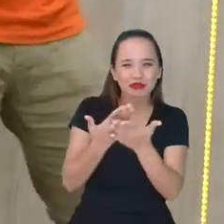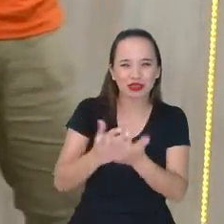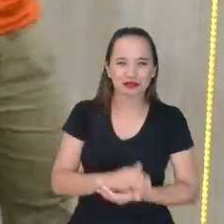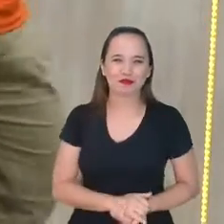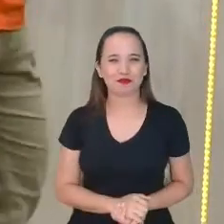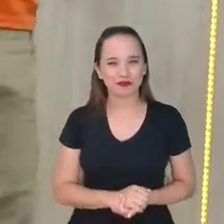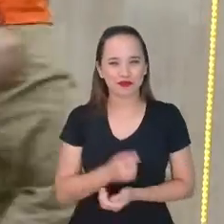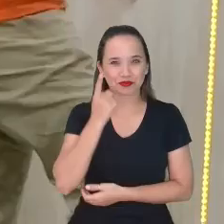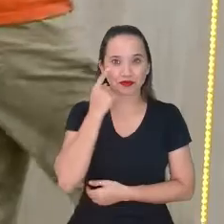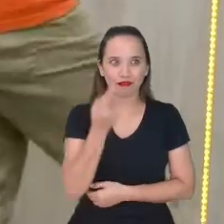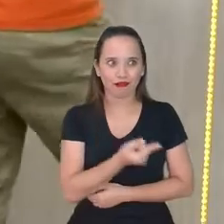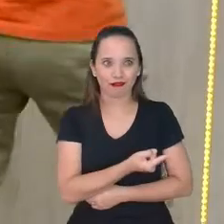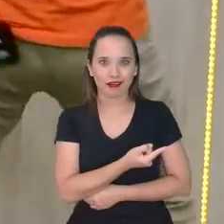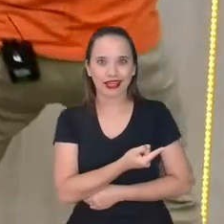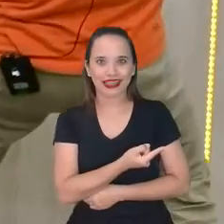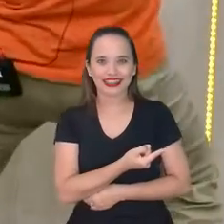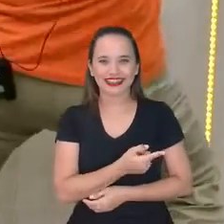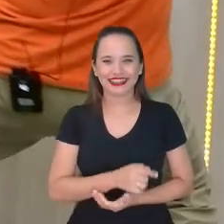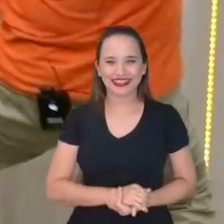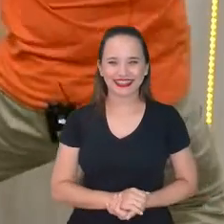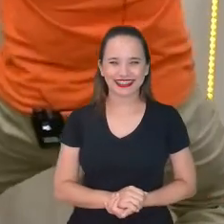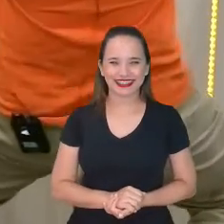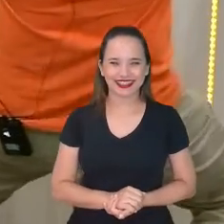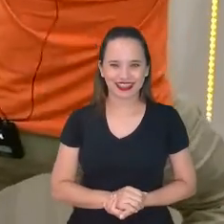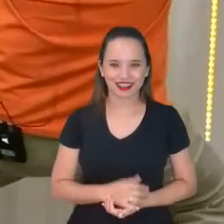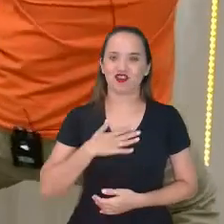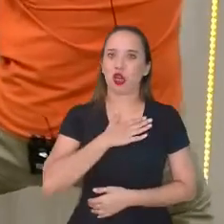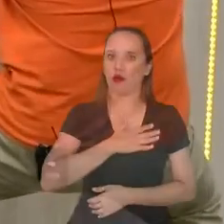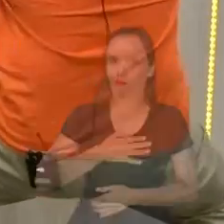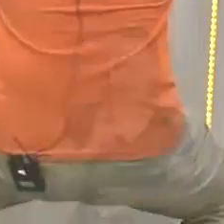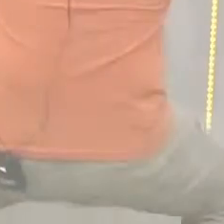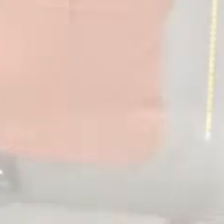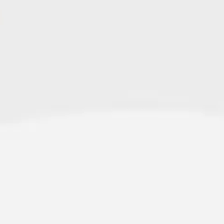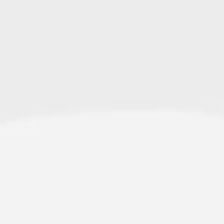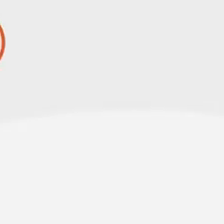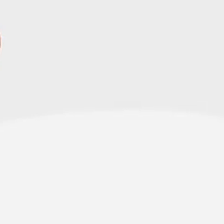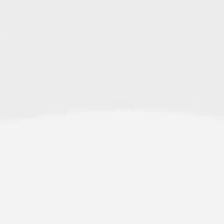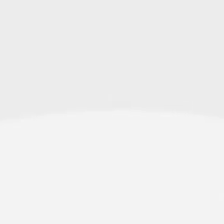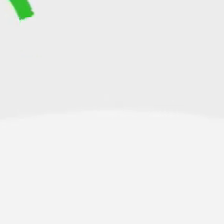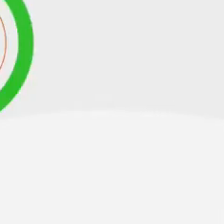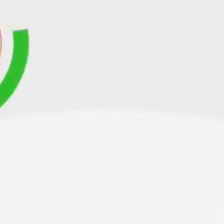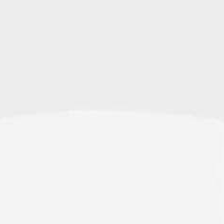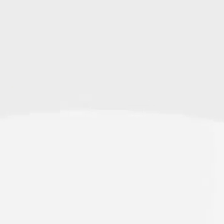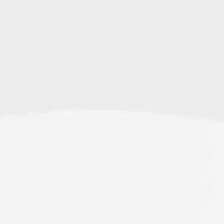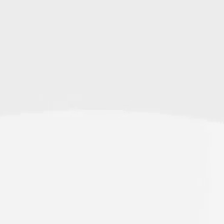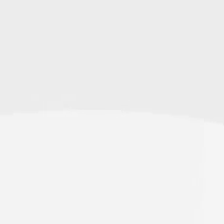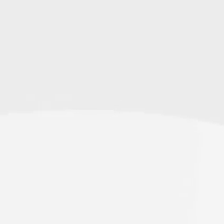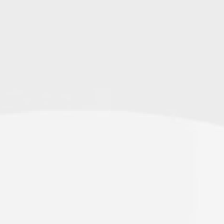aula. Olha só. Gosta.